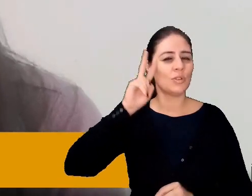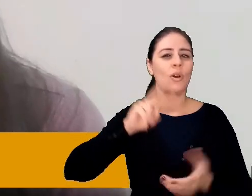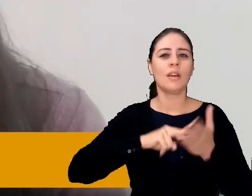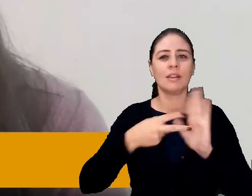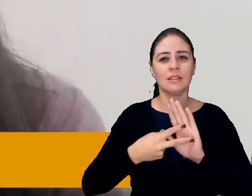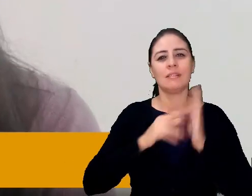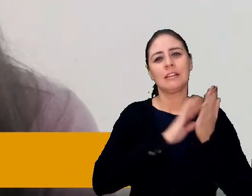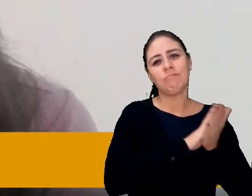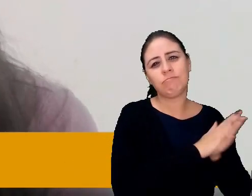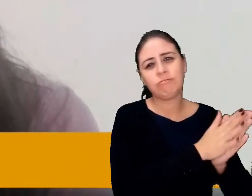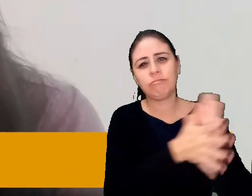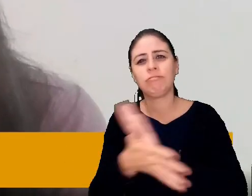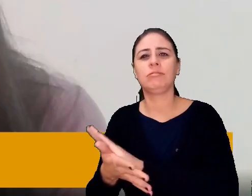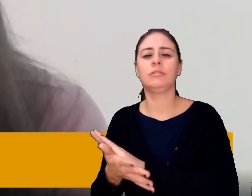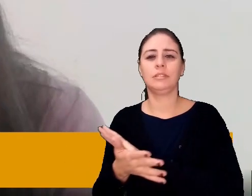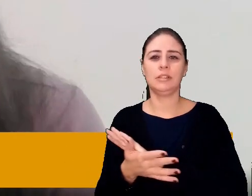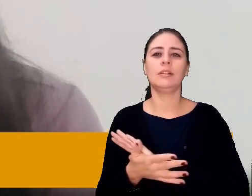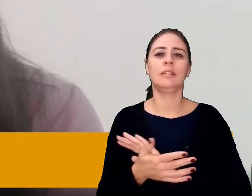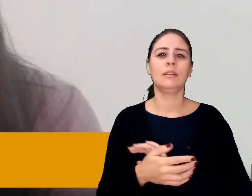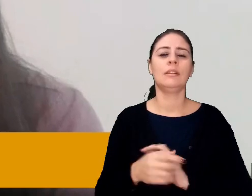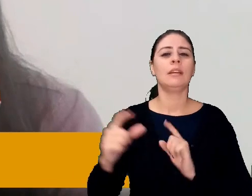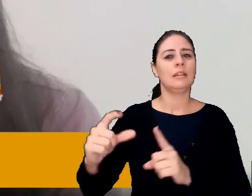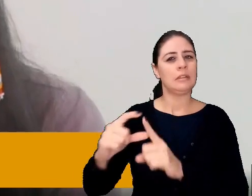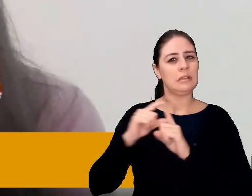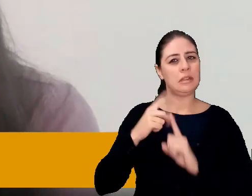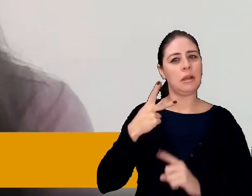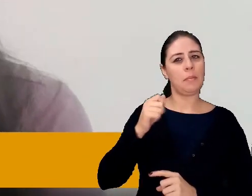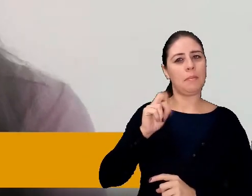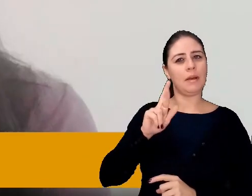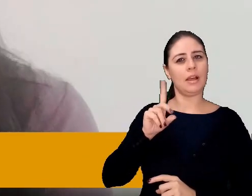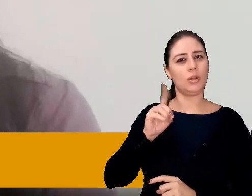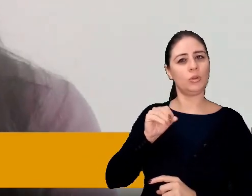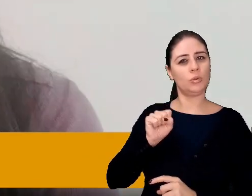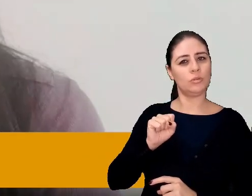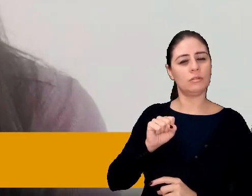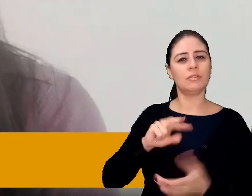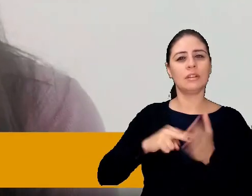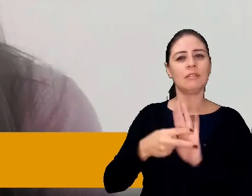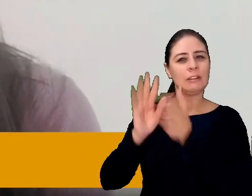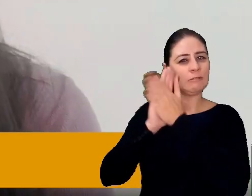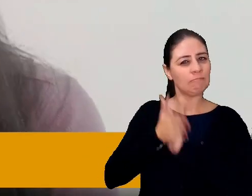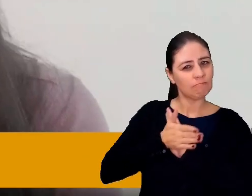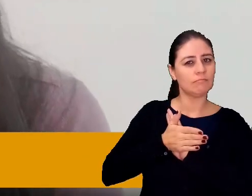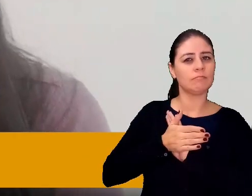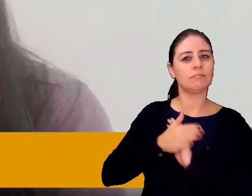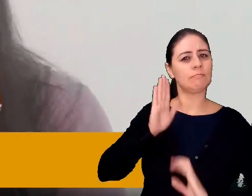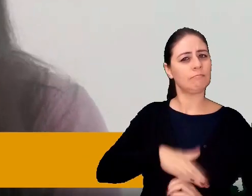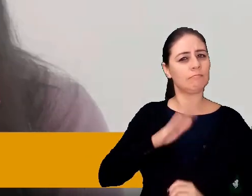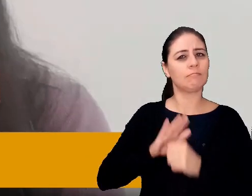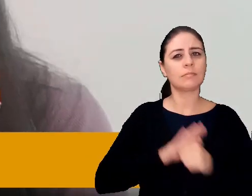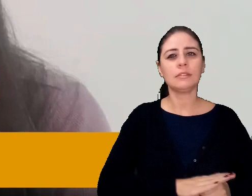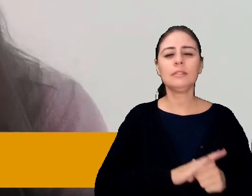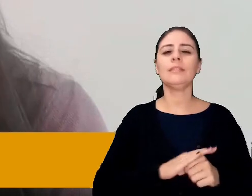Declarando o genocídio, né? Eles nos chamam de pardo para nos enfraquecer, né? Então,